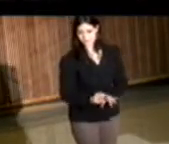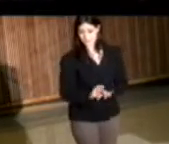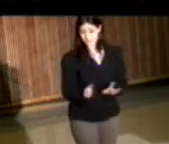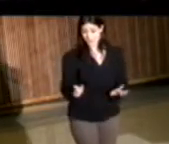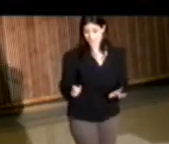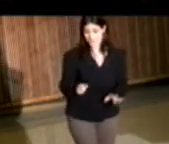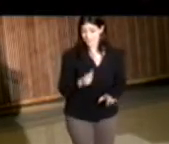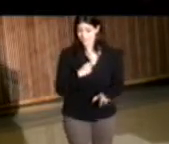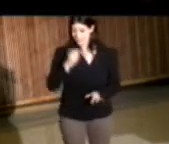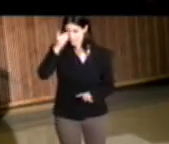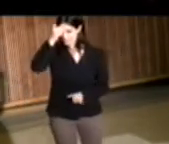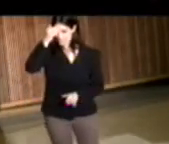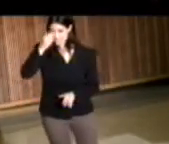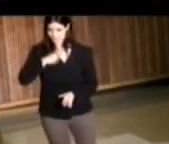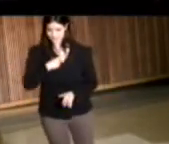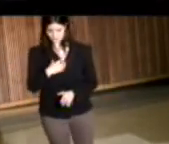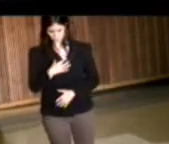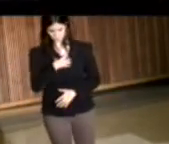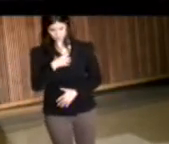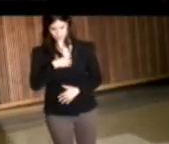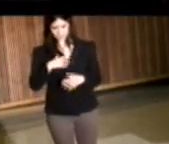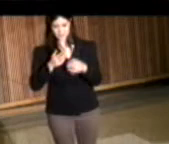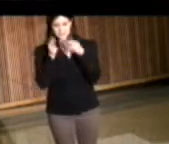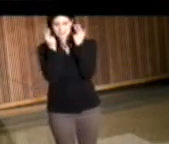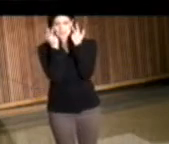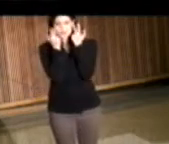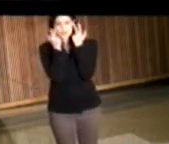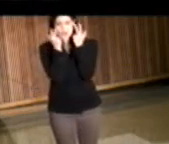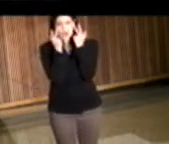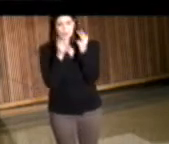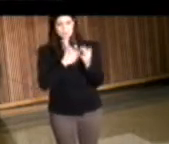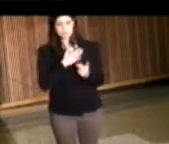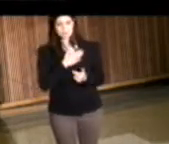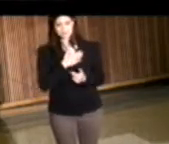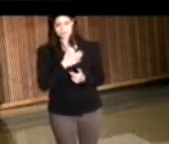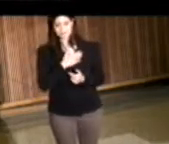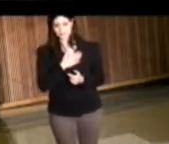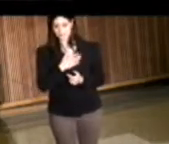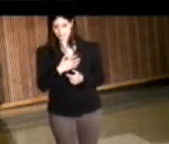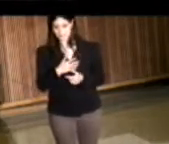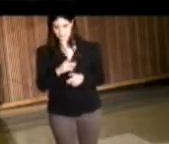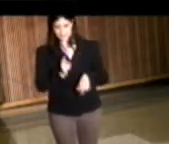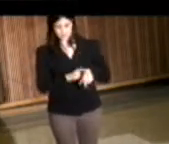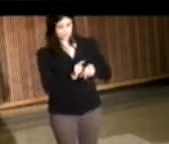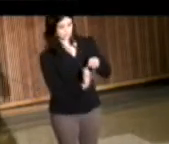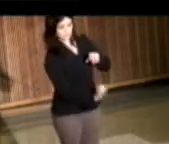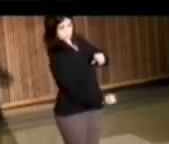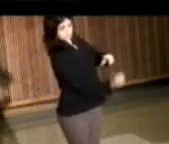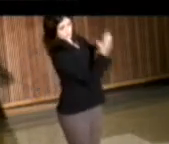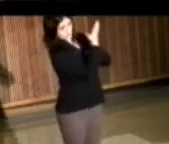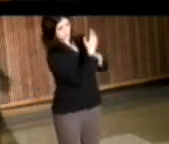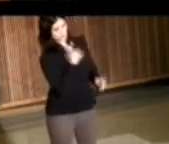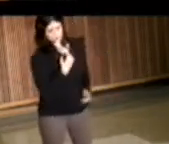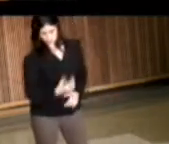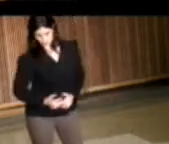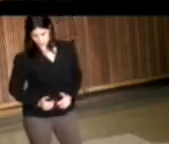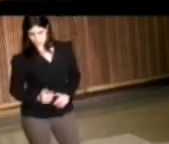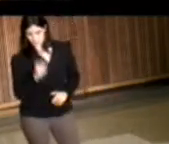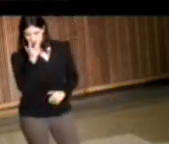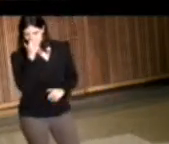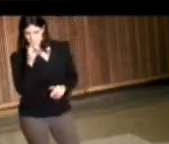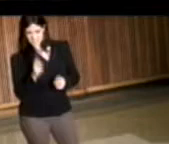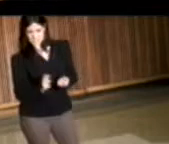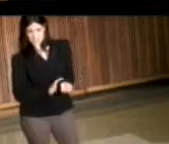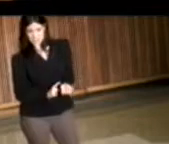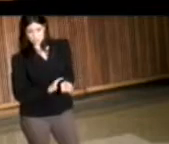primeiro, vai subir o sangue na cabeça, fala a verdade, não é? Vai dar uma vontade de resolver de